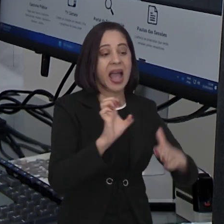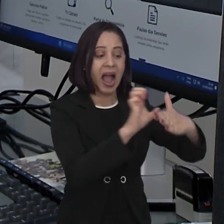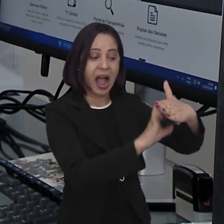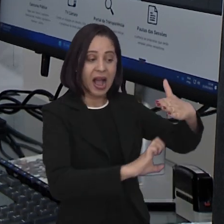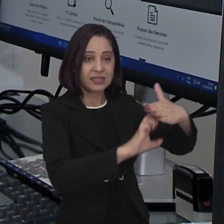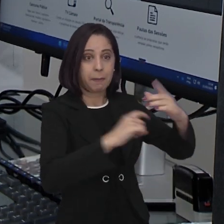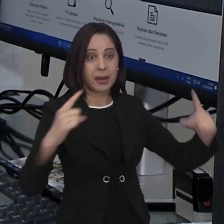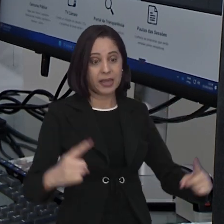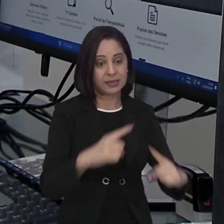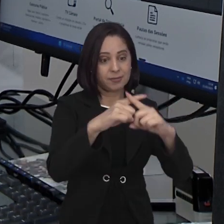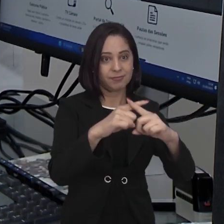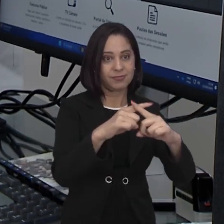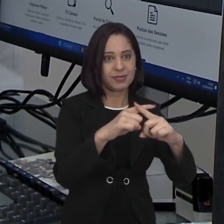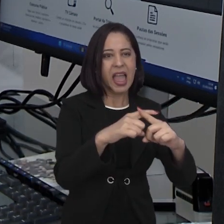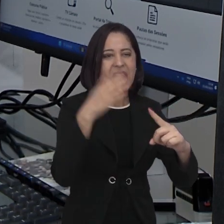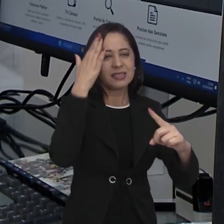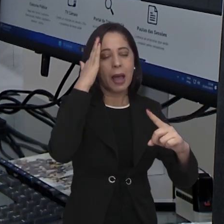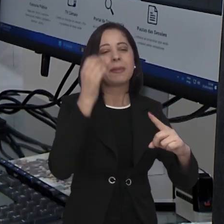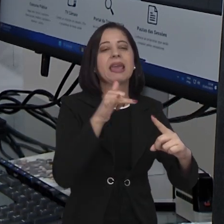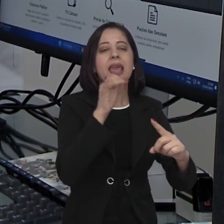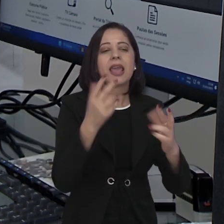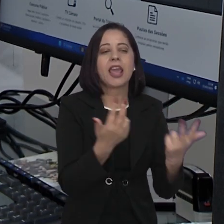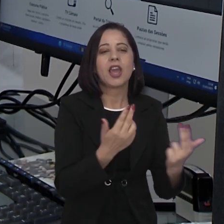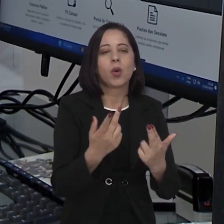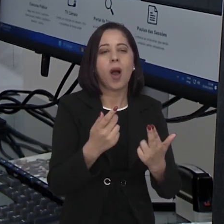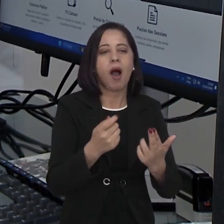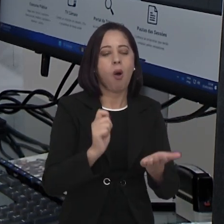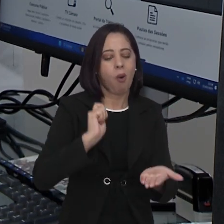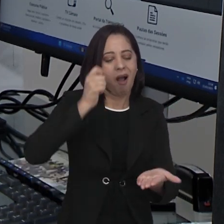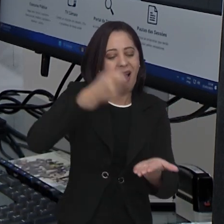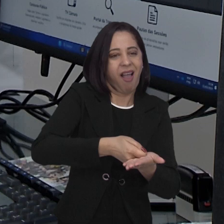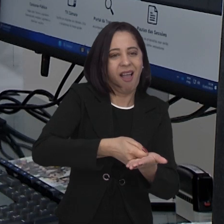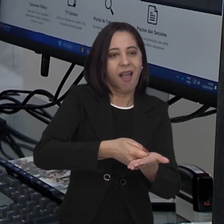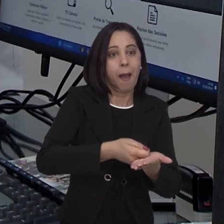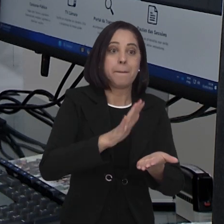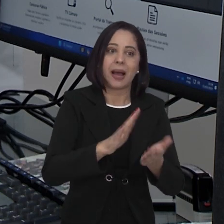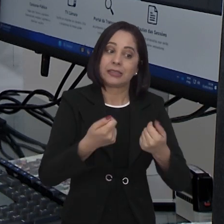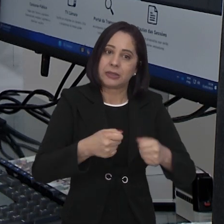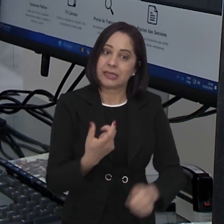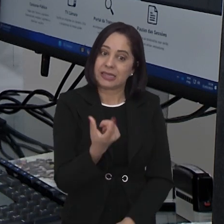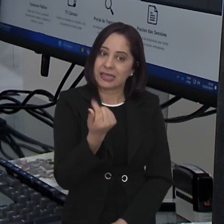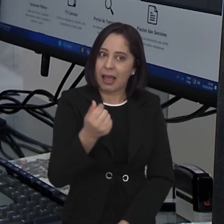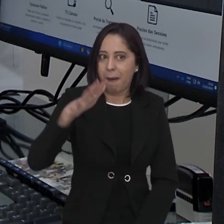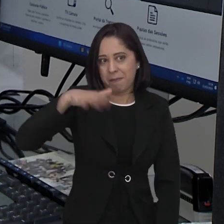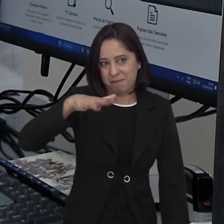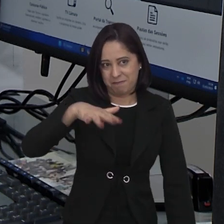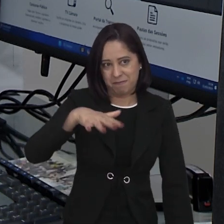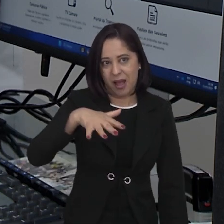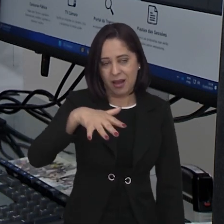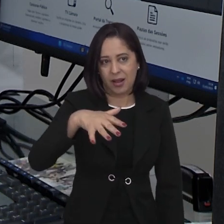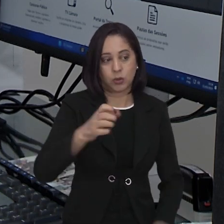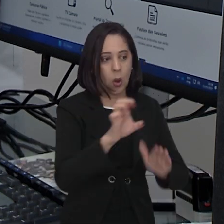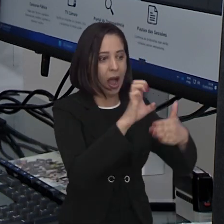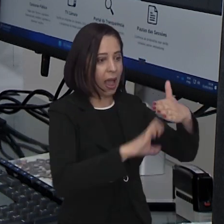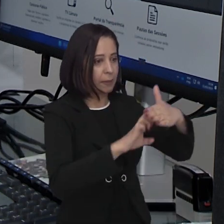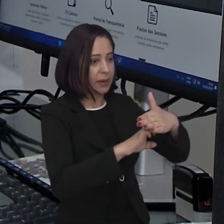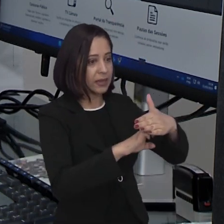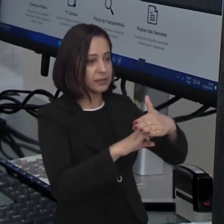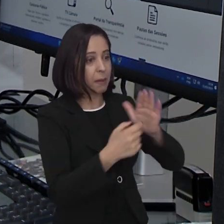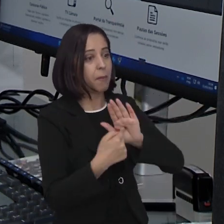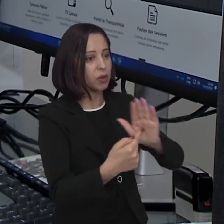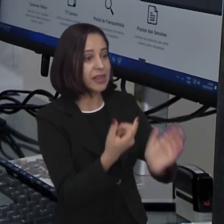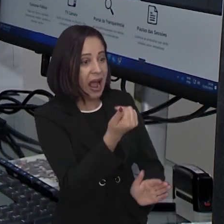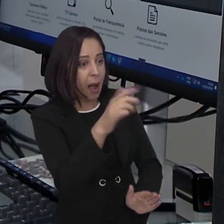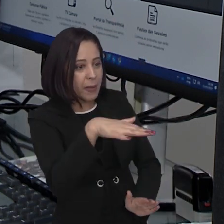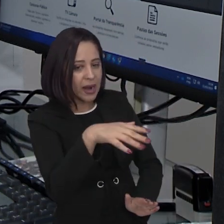as empresas disputam no preço como se fosse um leilão invertido. Um leilão é quem dá mais, né? E num pregão é quem oferece o menor preço por aquele